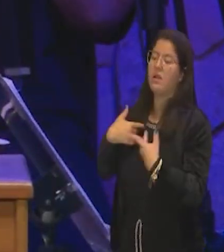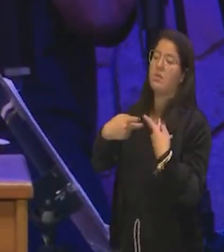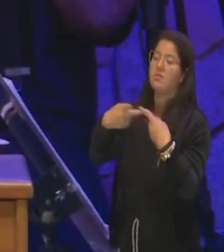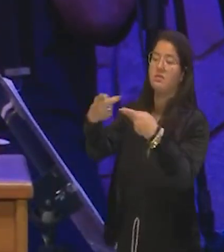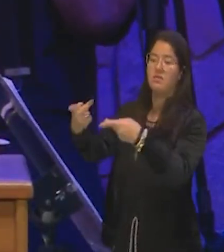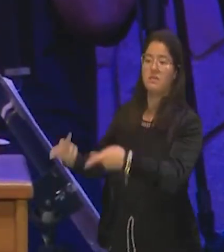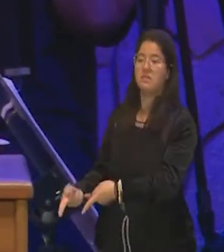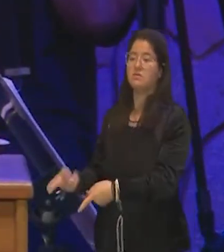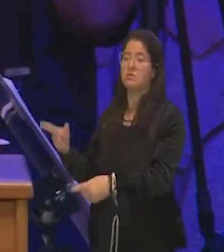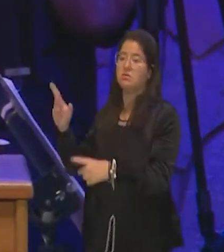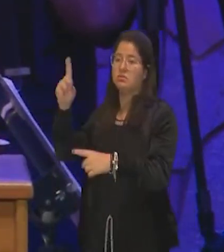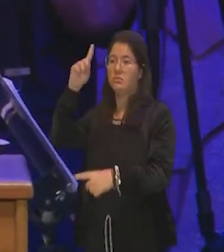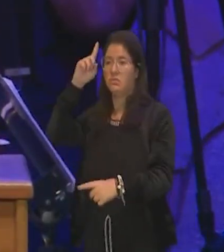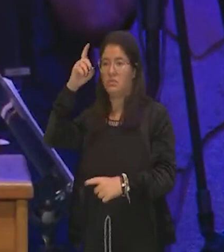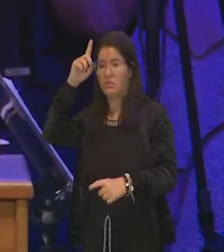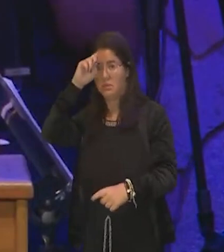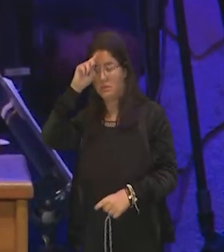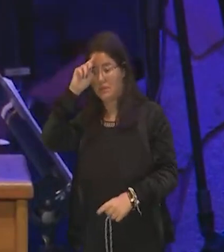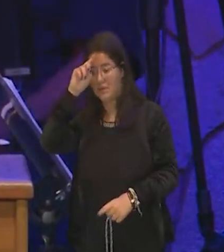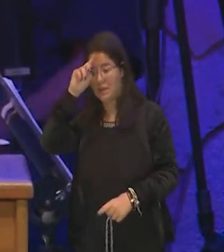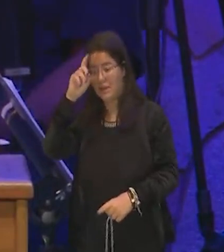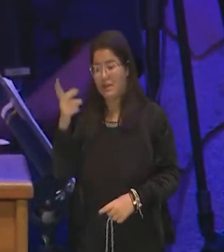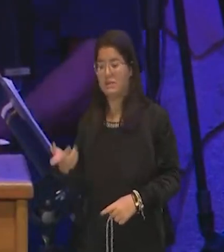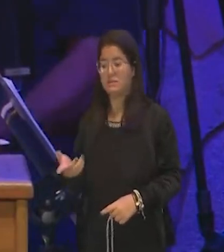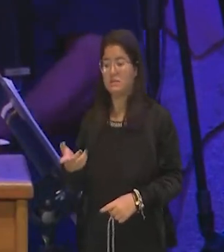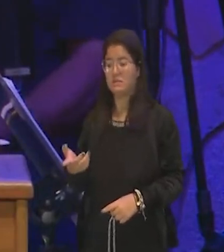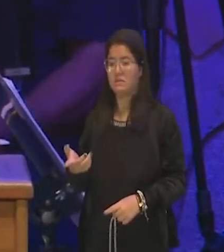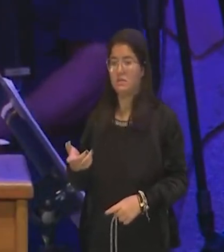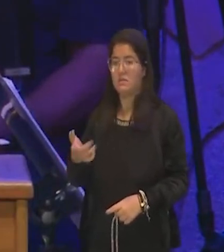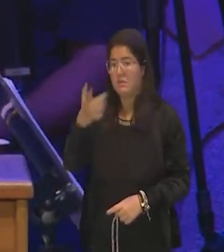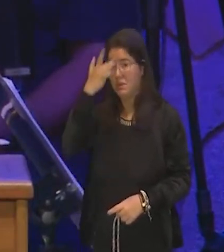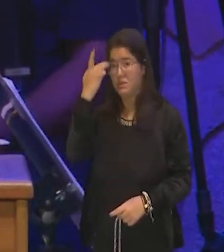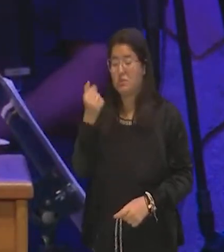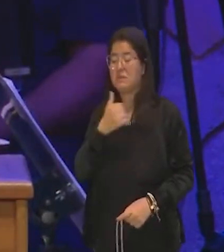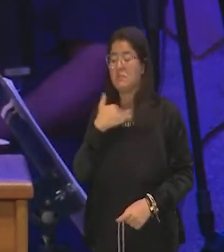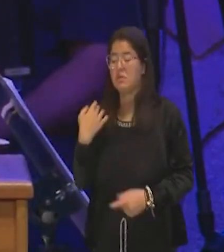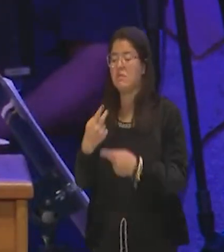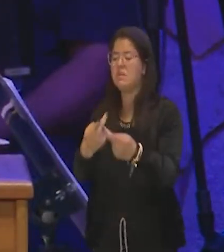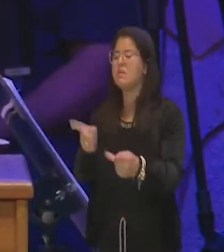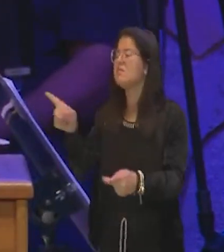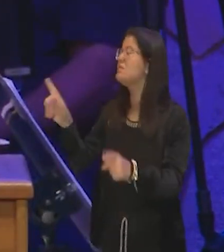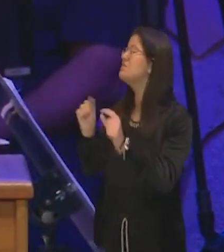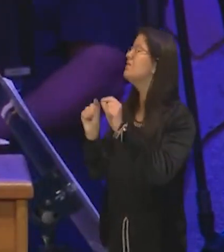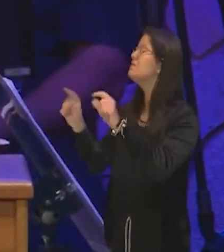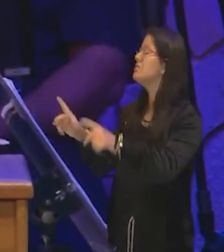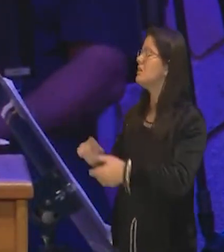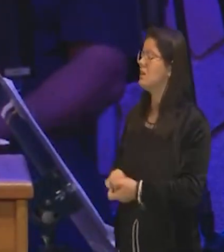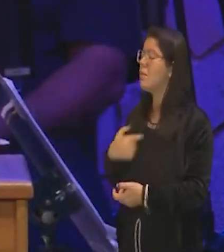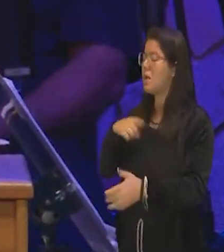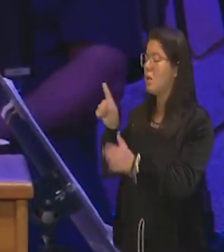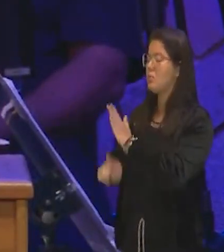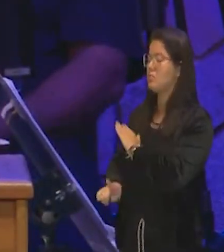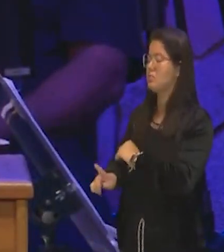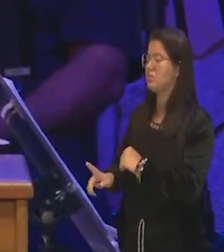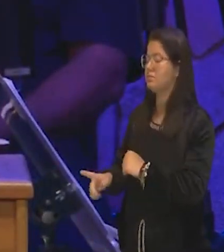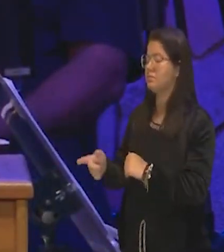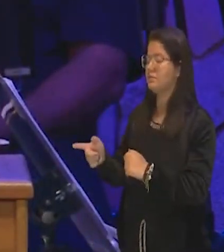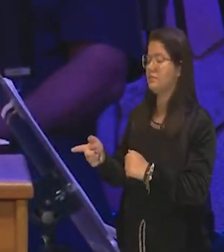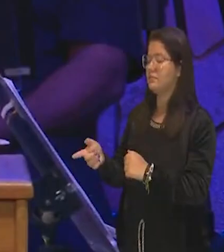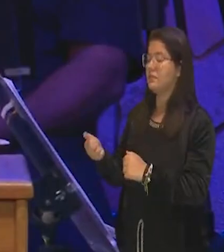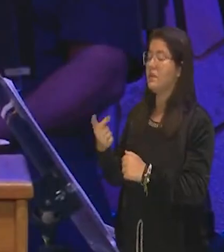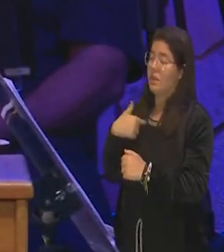visito pessoas em fase terminal. Você faz isso? E o que você faz? Eu consolo,